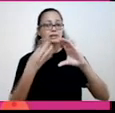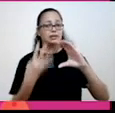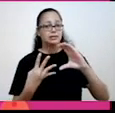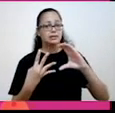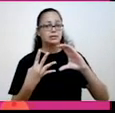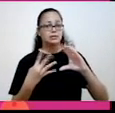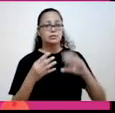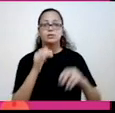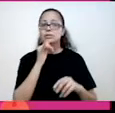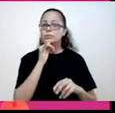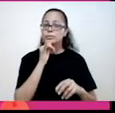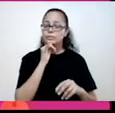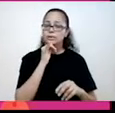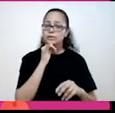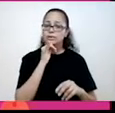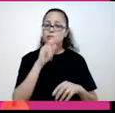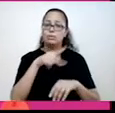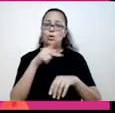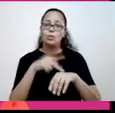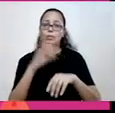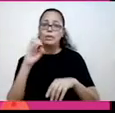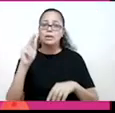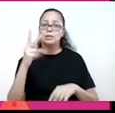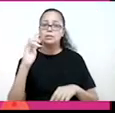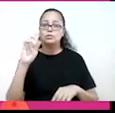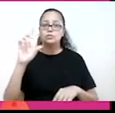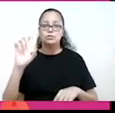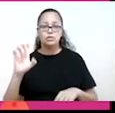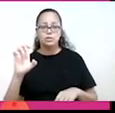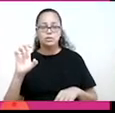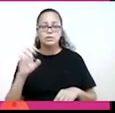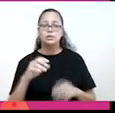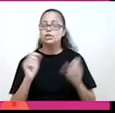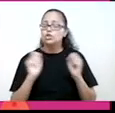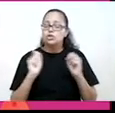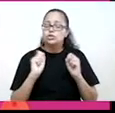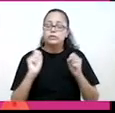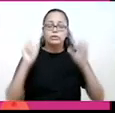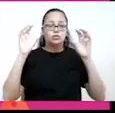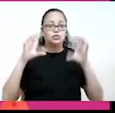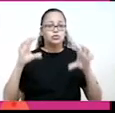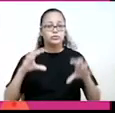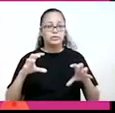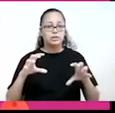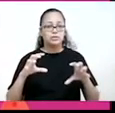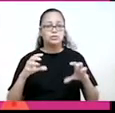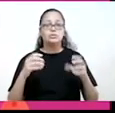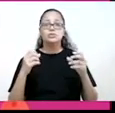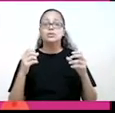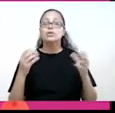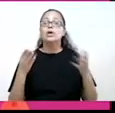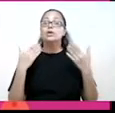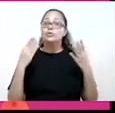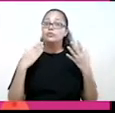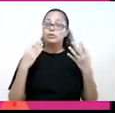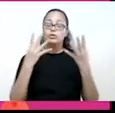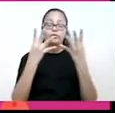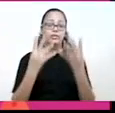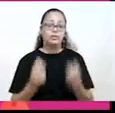por exemplo, né, do clima mediterrâneo no Chile, em que os invernos são chuvosos e os verões são secos,